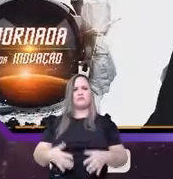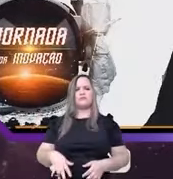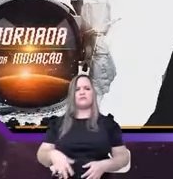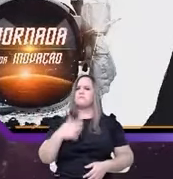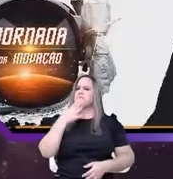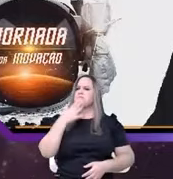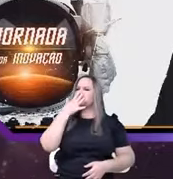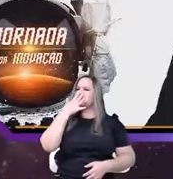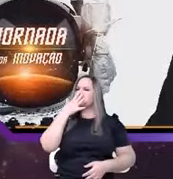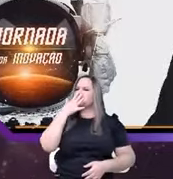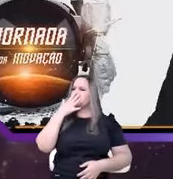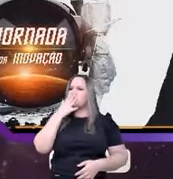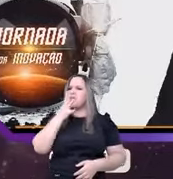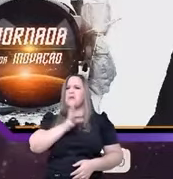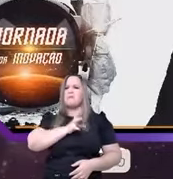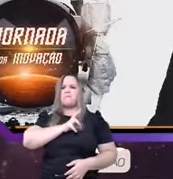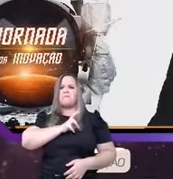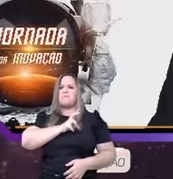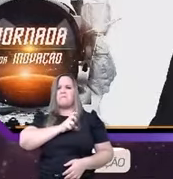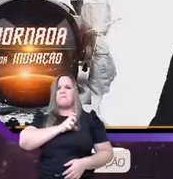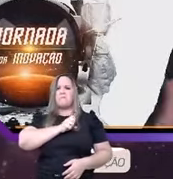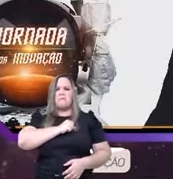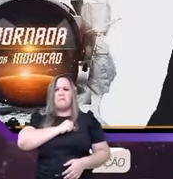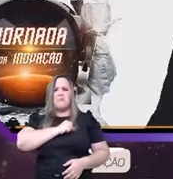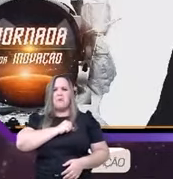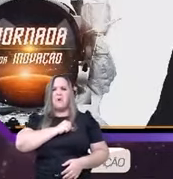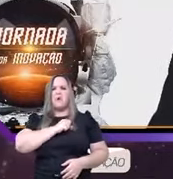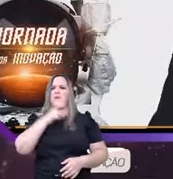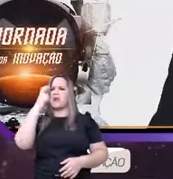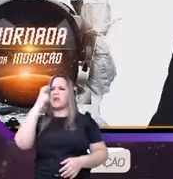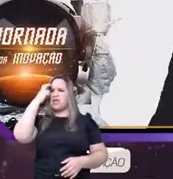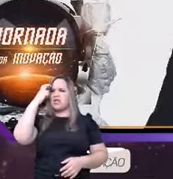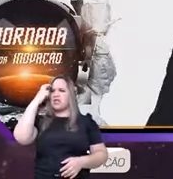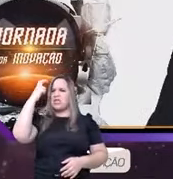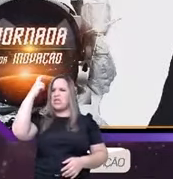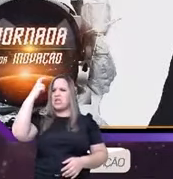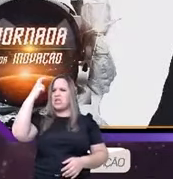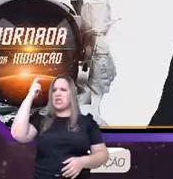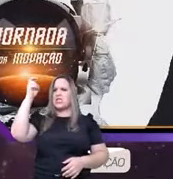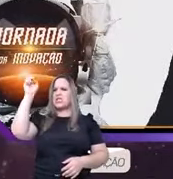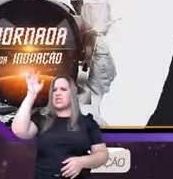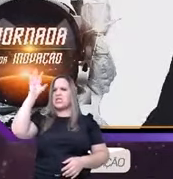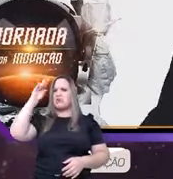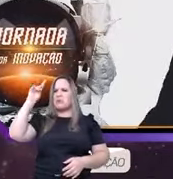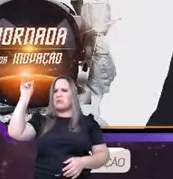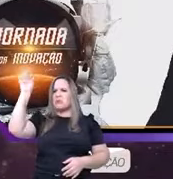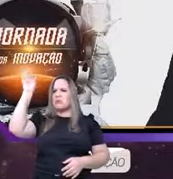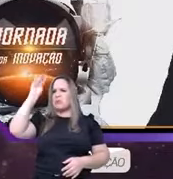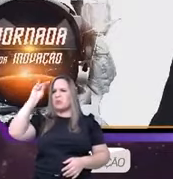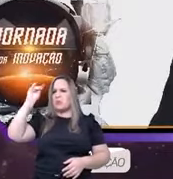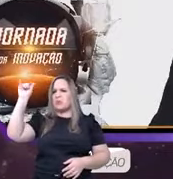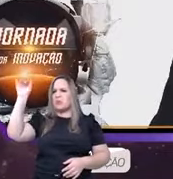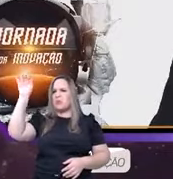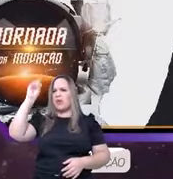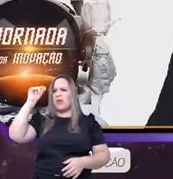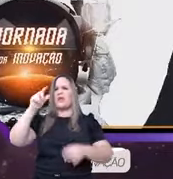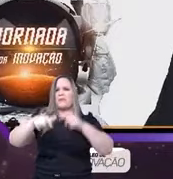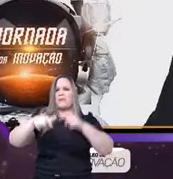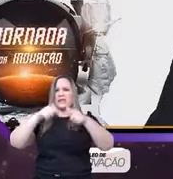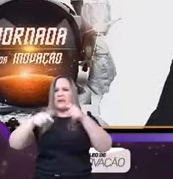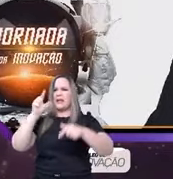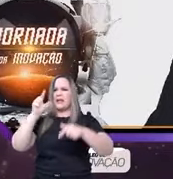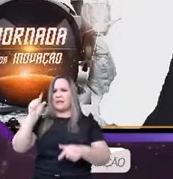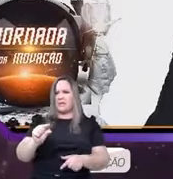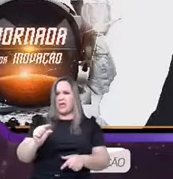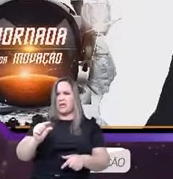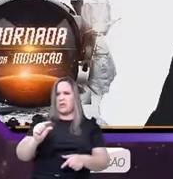de alguns profissionais do direito pela inteligência artificial. É para trabalhar menos? Qual é o sentido em deixar robôs decidirem?